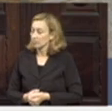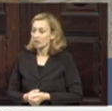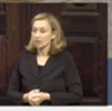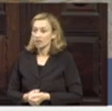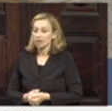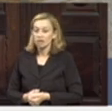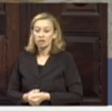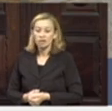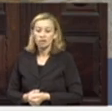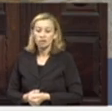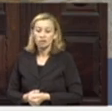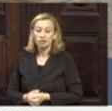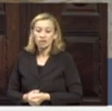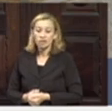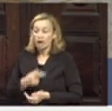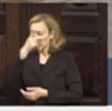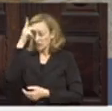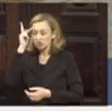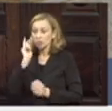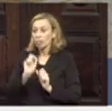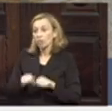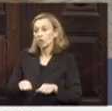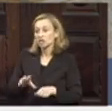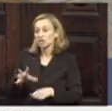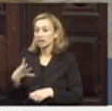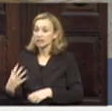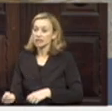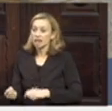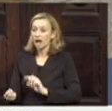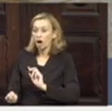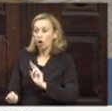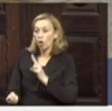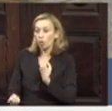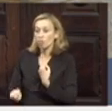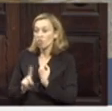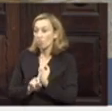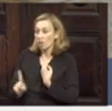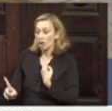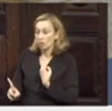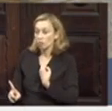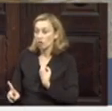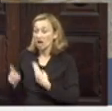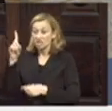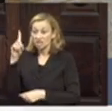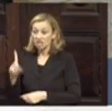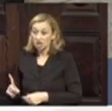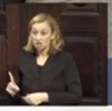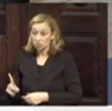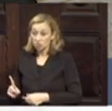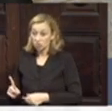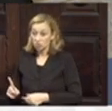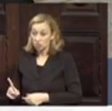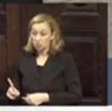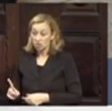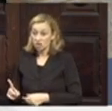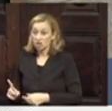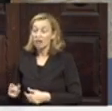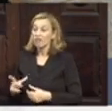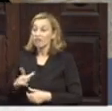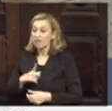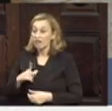reconhecemos, respeitamos, mas é preciso que o Poder Legislativo também seja respeitado. Eu estou lendo a recomendação que está